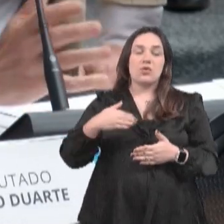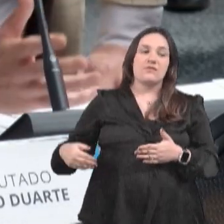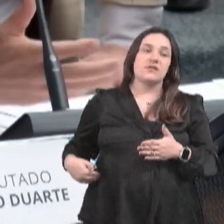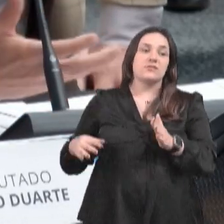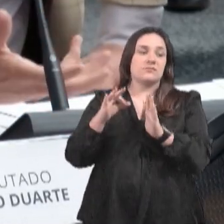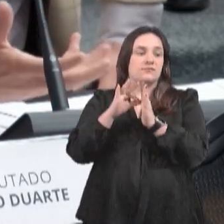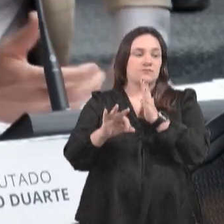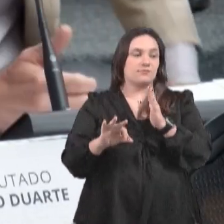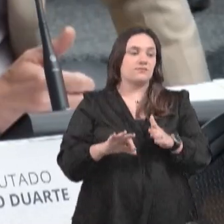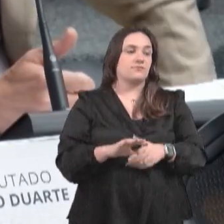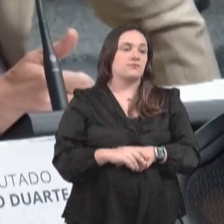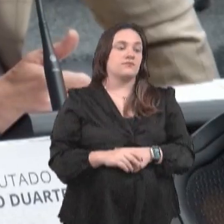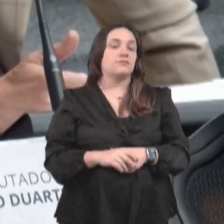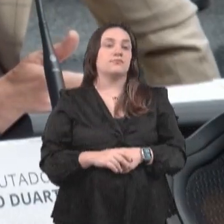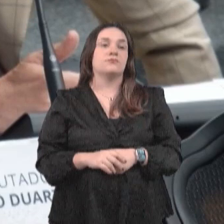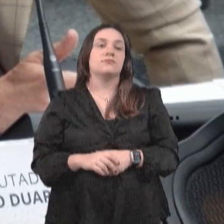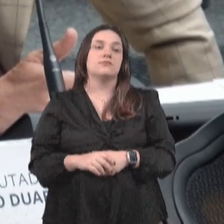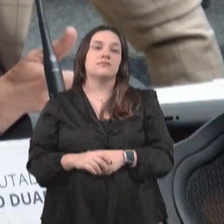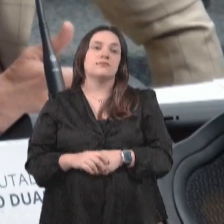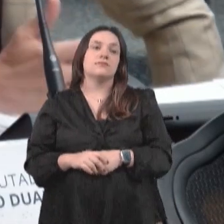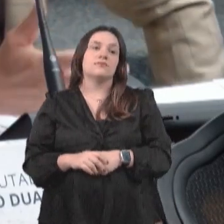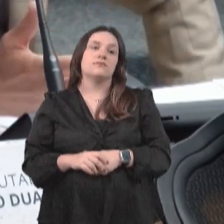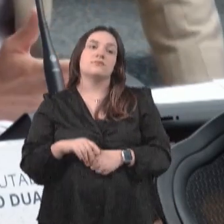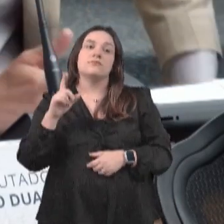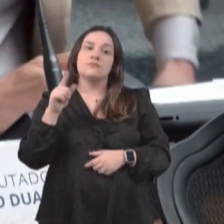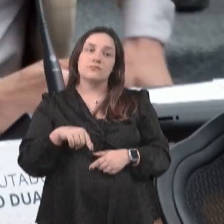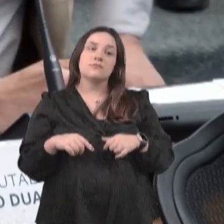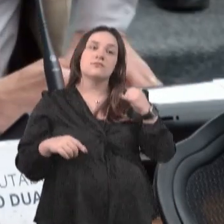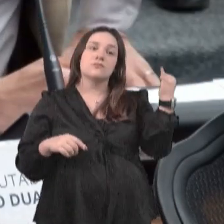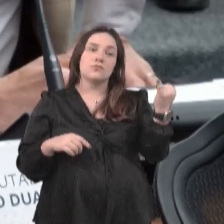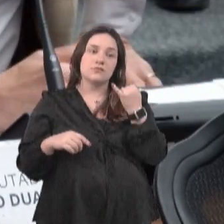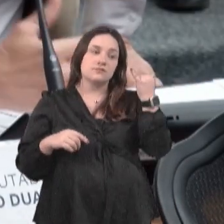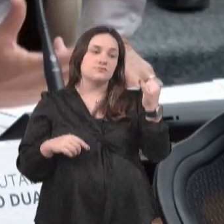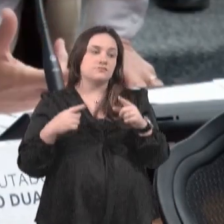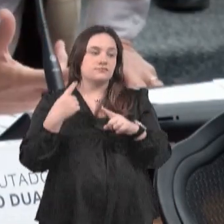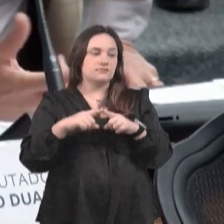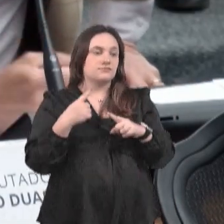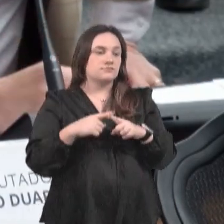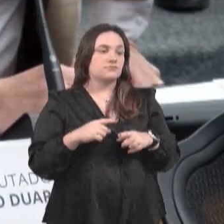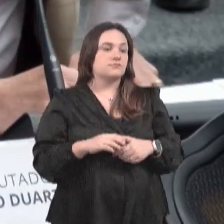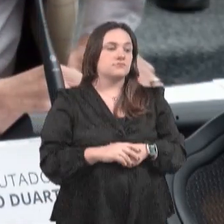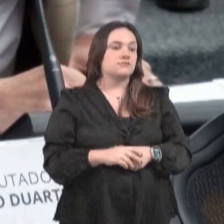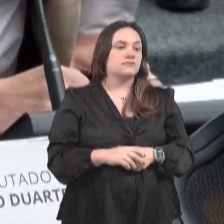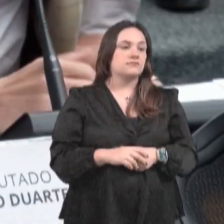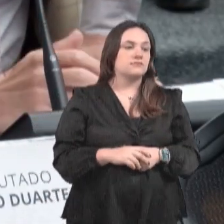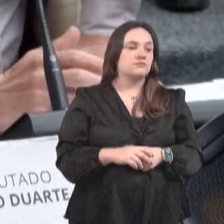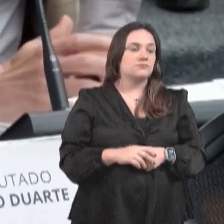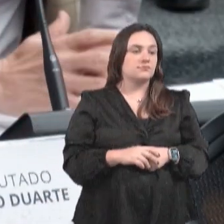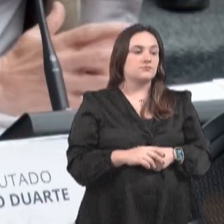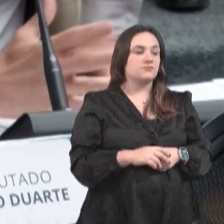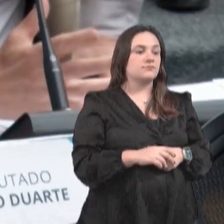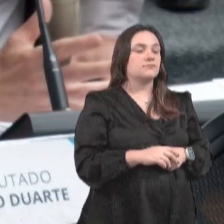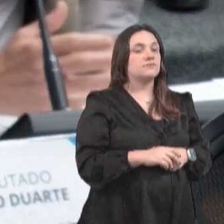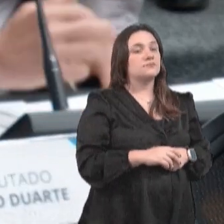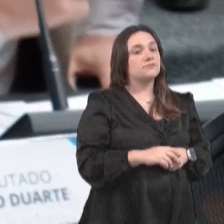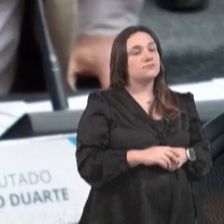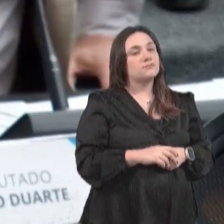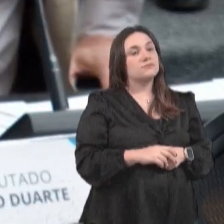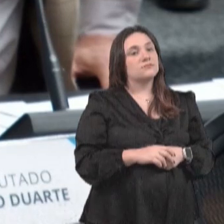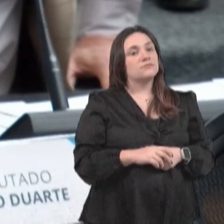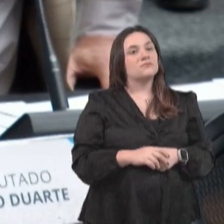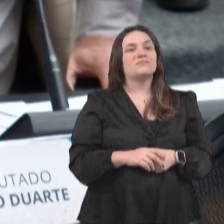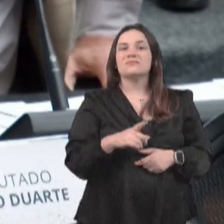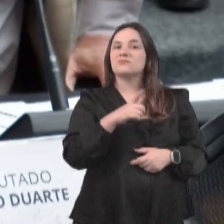governador. Então, isso é uma coisa muito importante no sentido de, com esse processo que eu falo de verticalização, que está